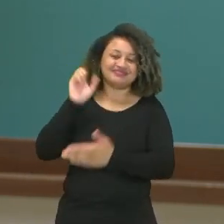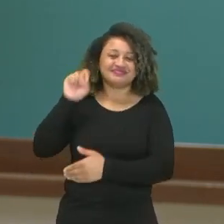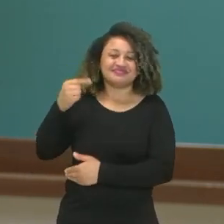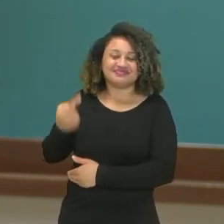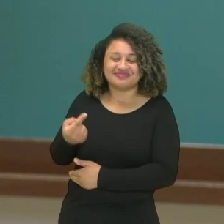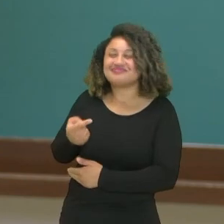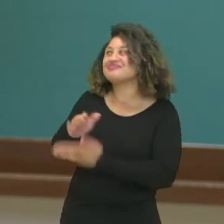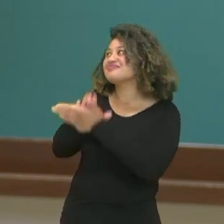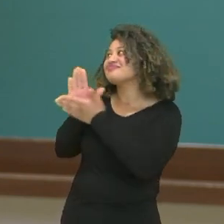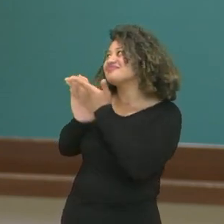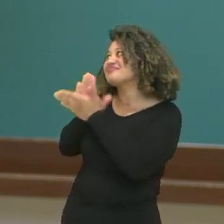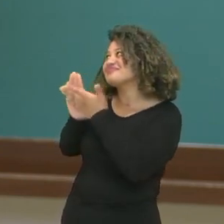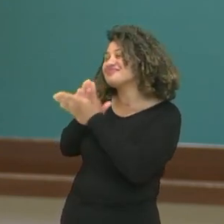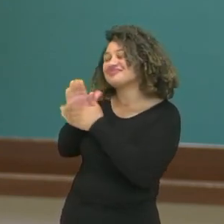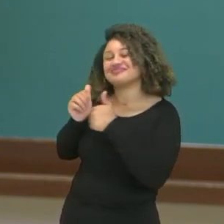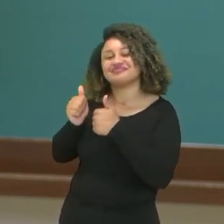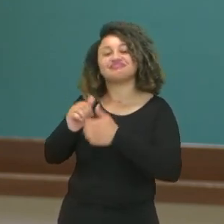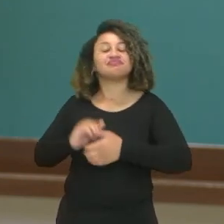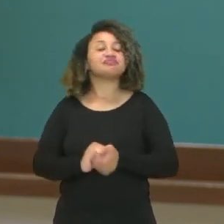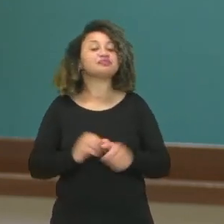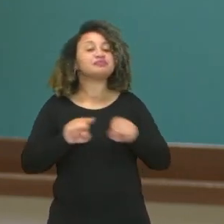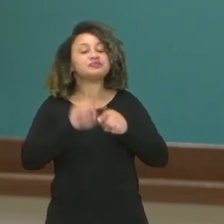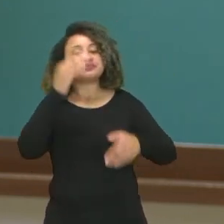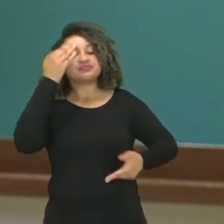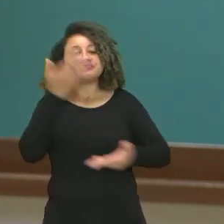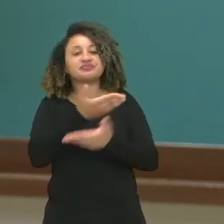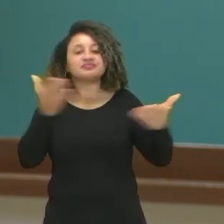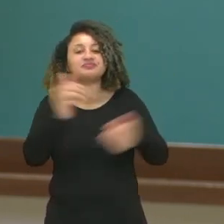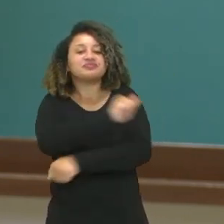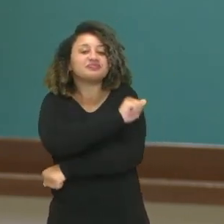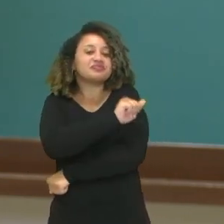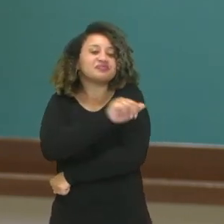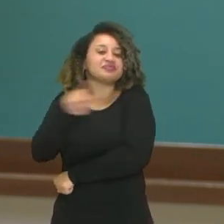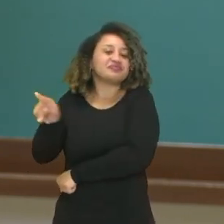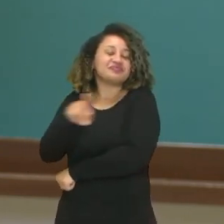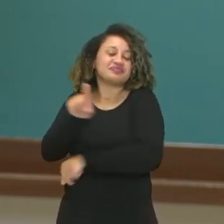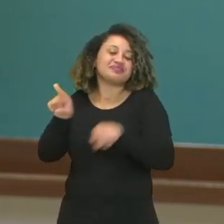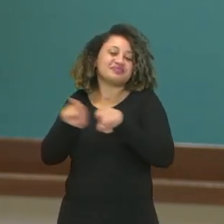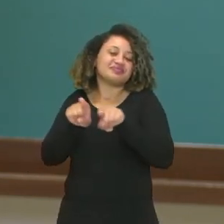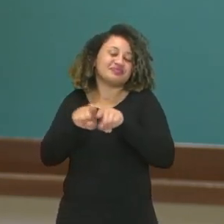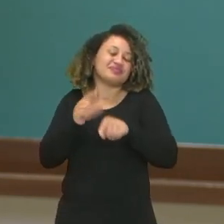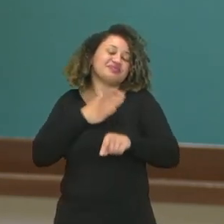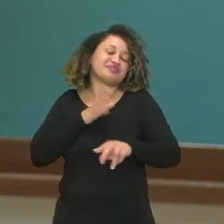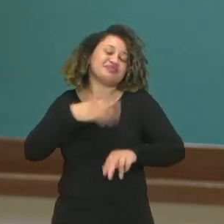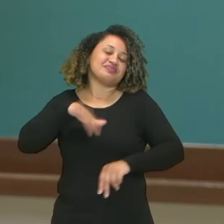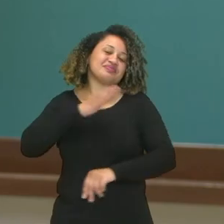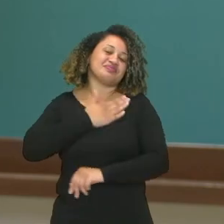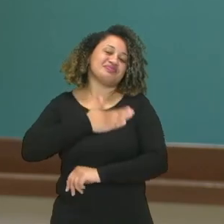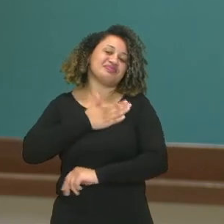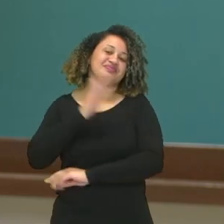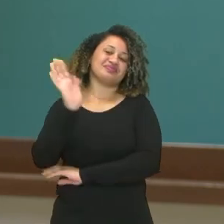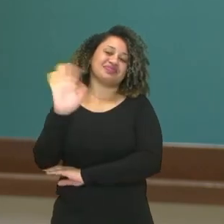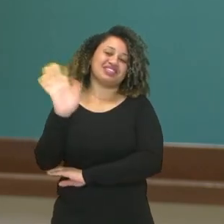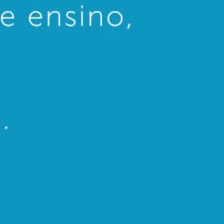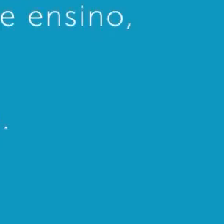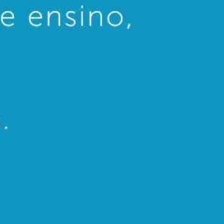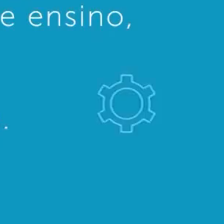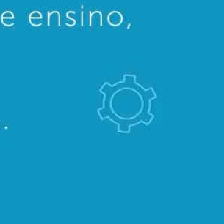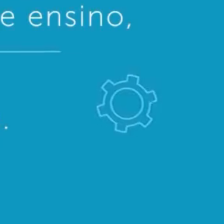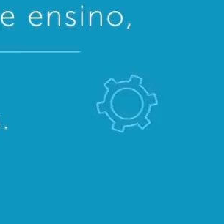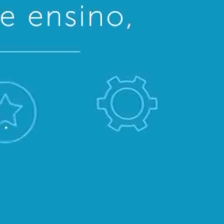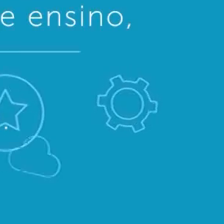Jéssica. Muito obrigada. Obrigada, estudantes, professores. Espero que tenham gostado. Até a próxima. Tchau, tchau.